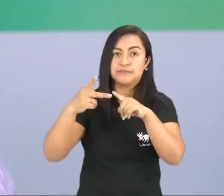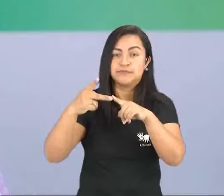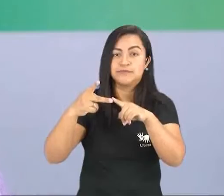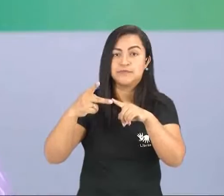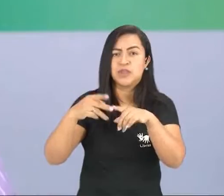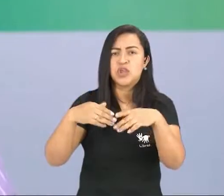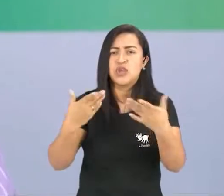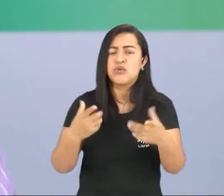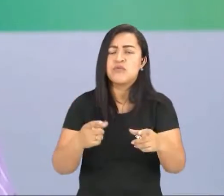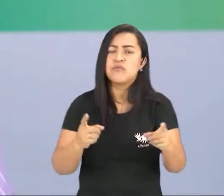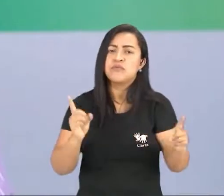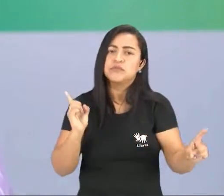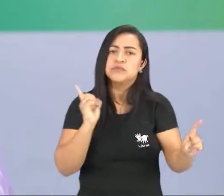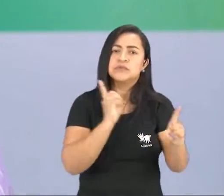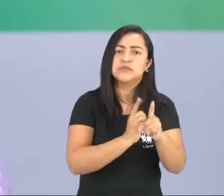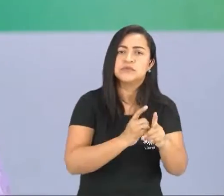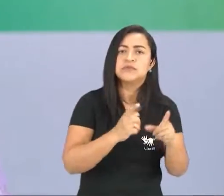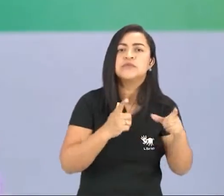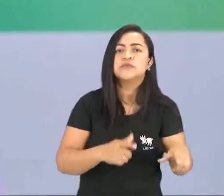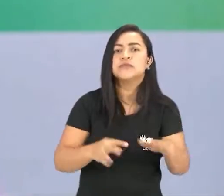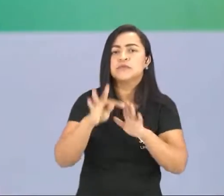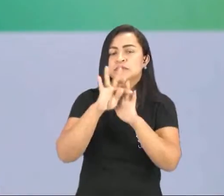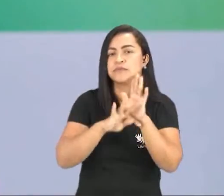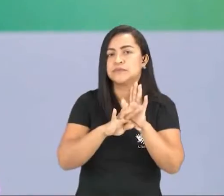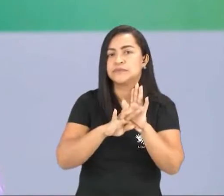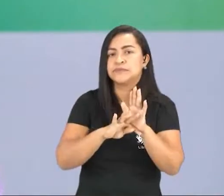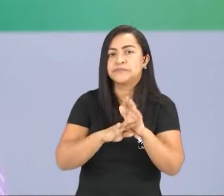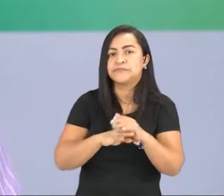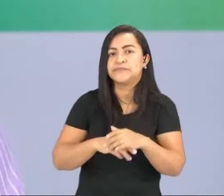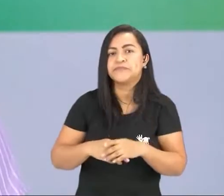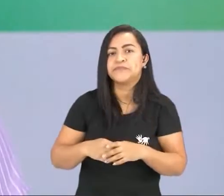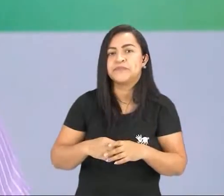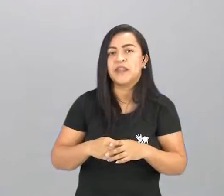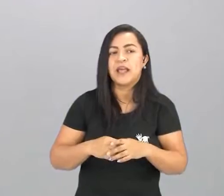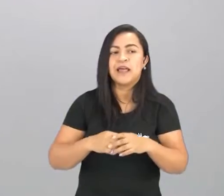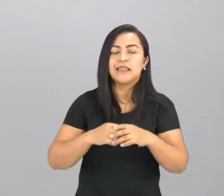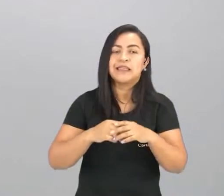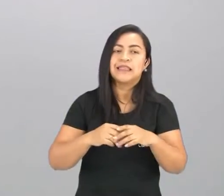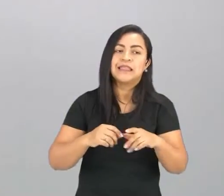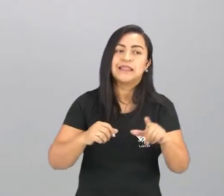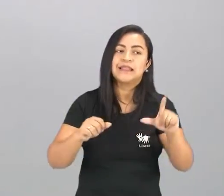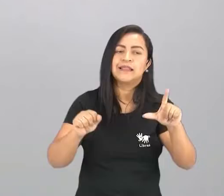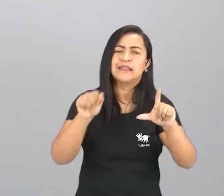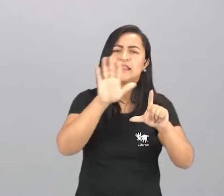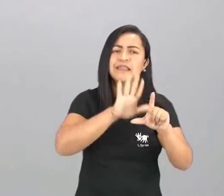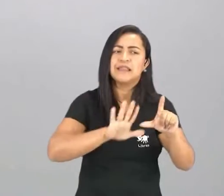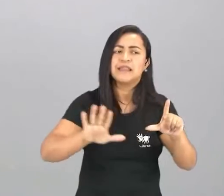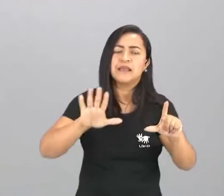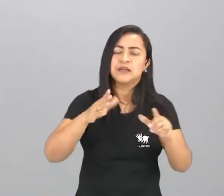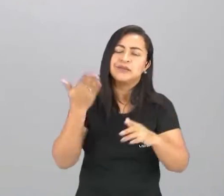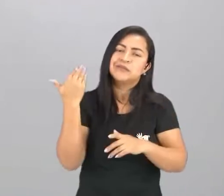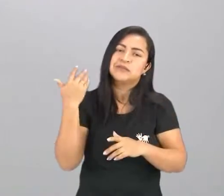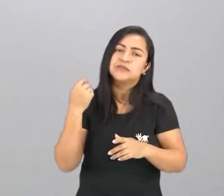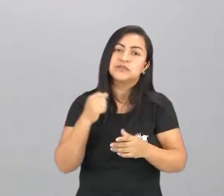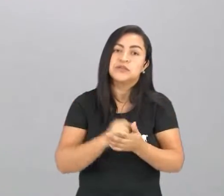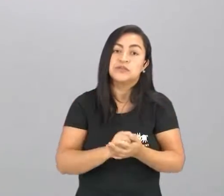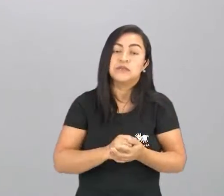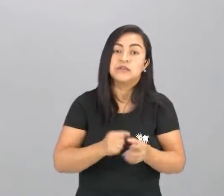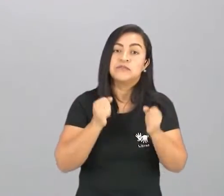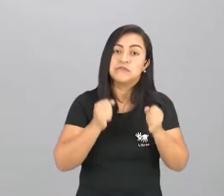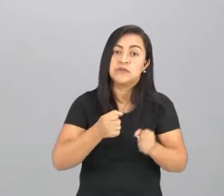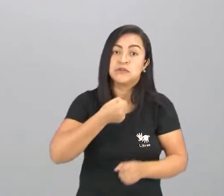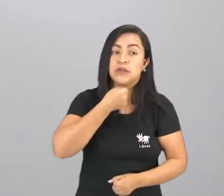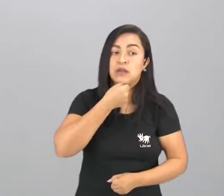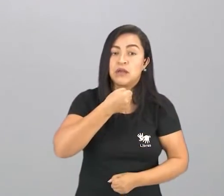podemos encontrar esse texto narrativo? Foi dito no slide anterior que pode se encontrar dentro de reportagens,